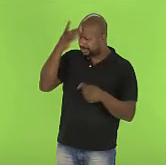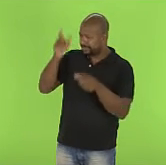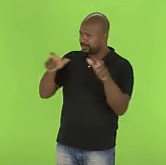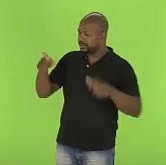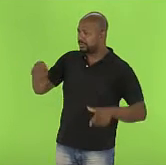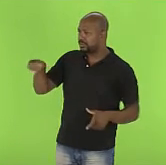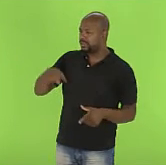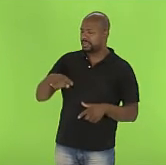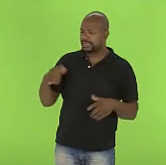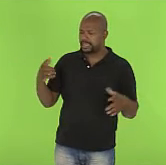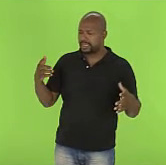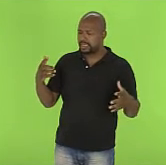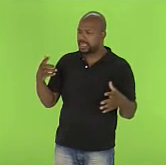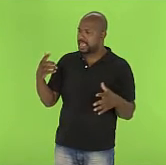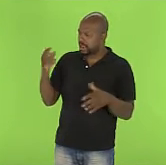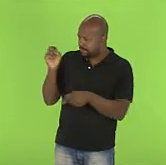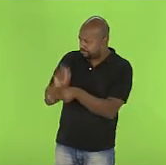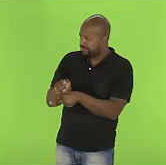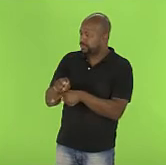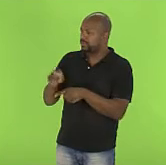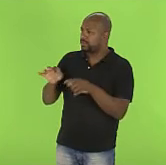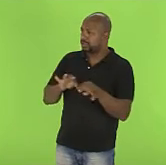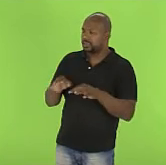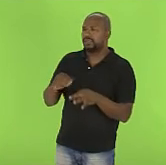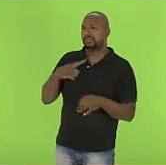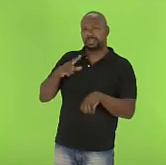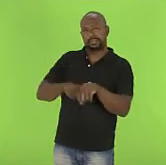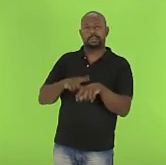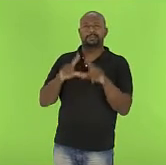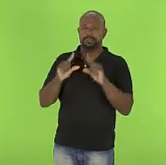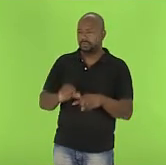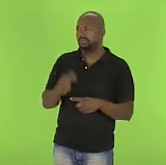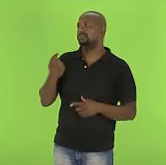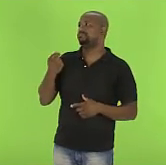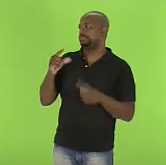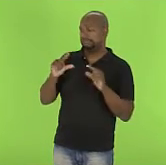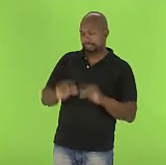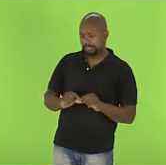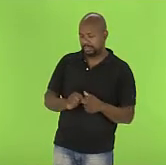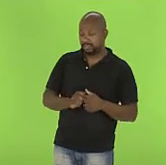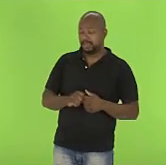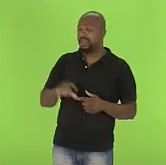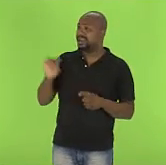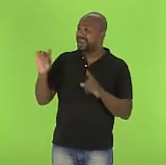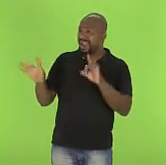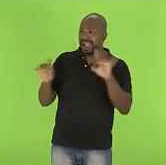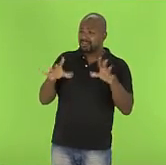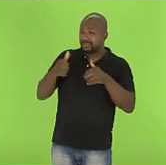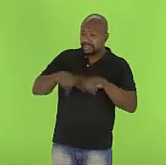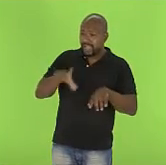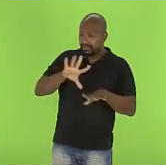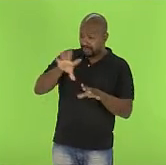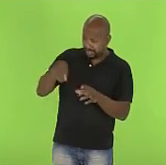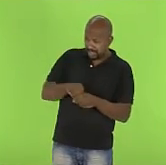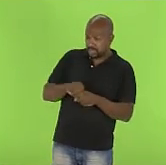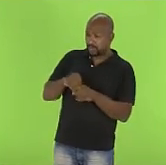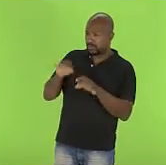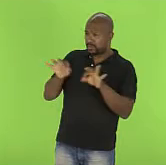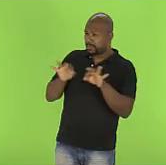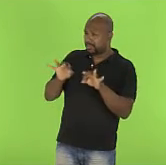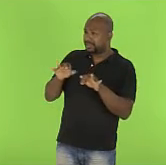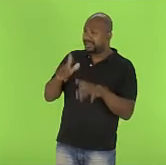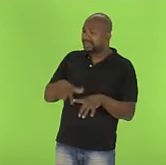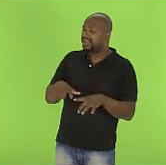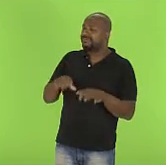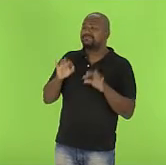das pessoas que entrou, como a gente tinha um tempo reduzido e uma grana reduzida, cada um que estava dentro desse projeto